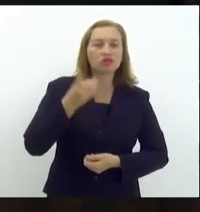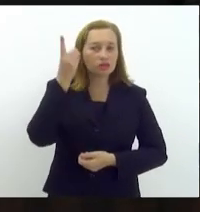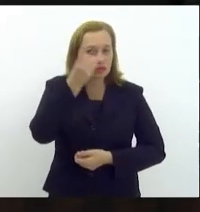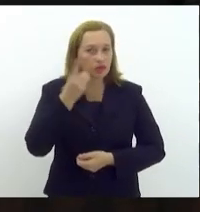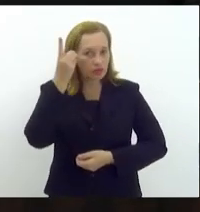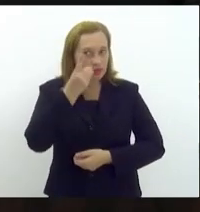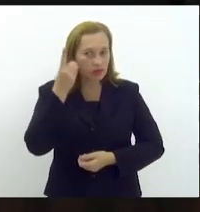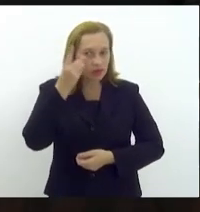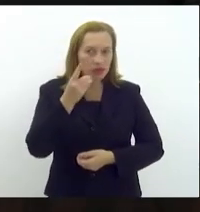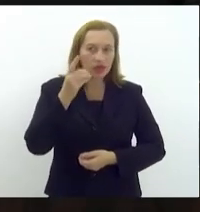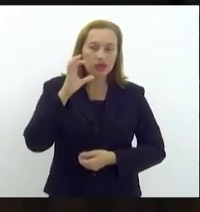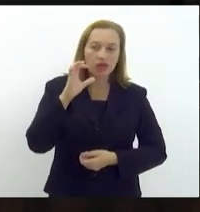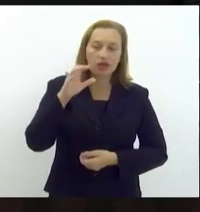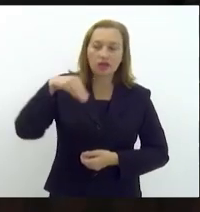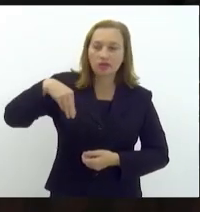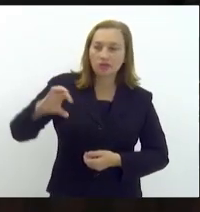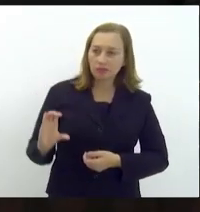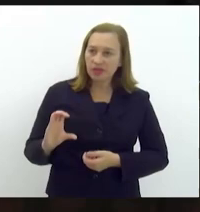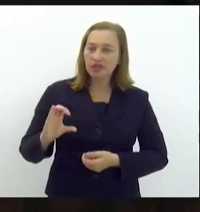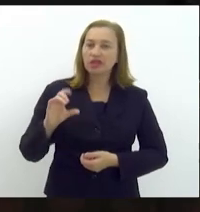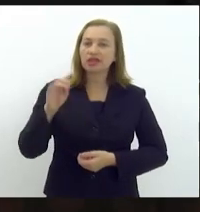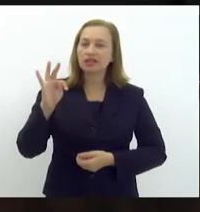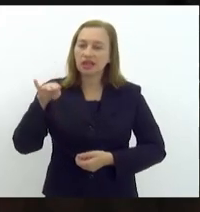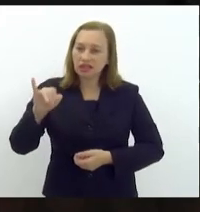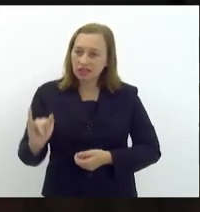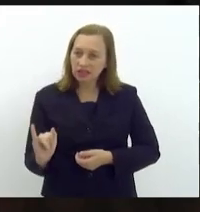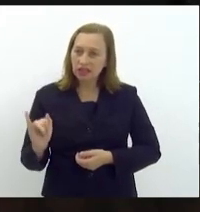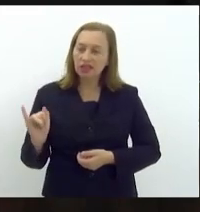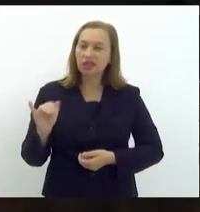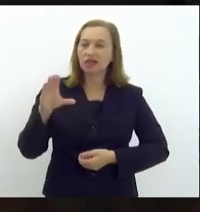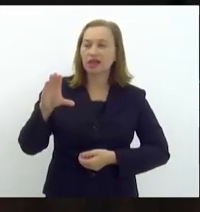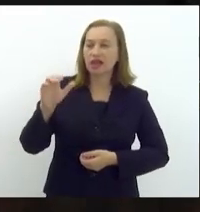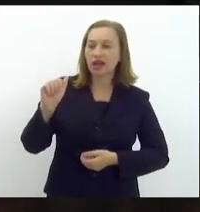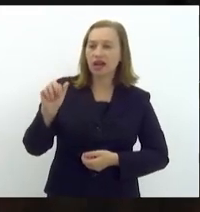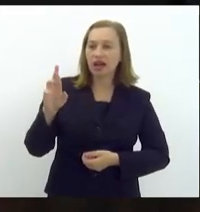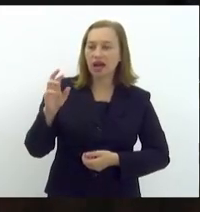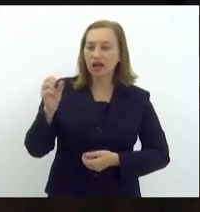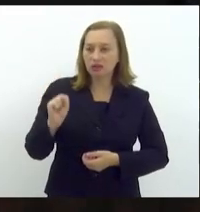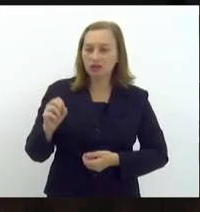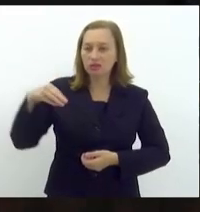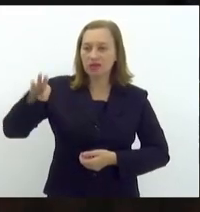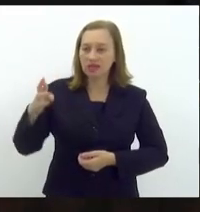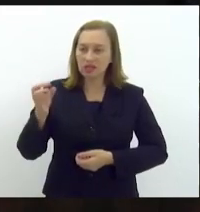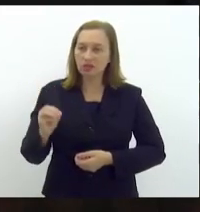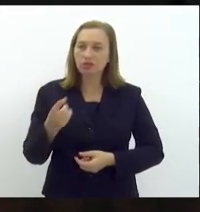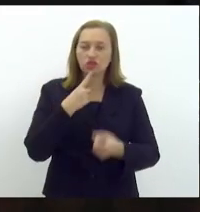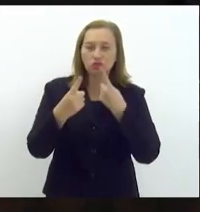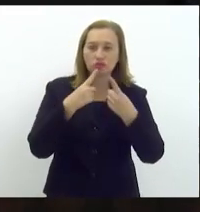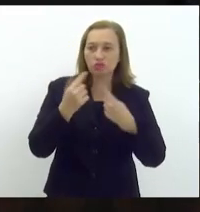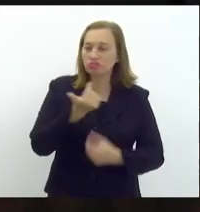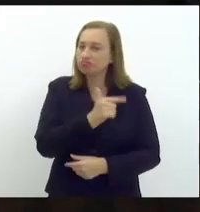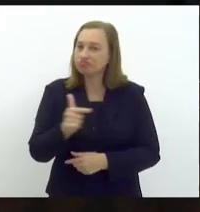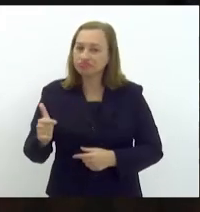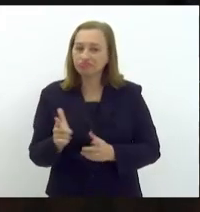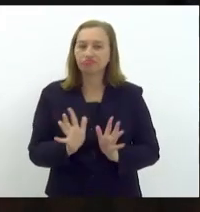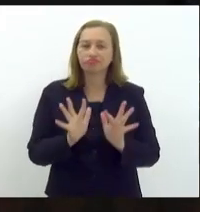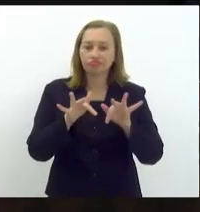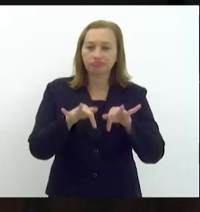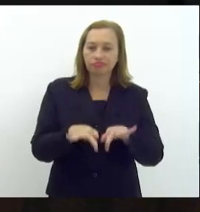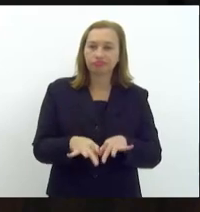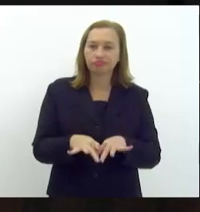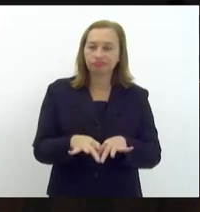deputados Carlos minctante Vieira e Carlos Macedo em discussão vendo quem quer